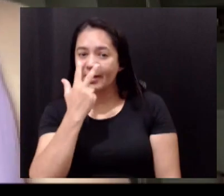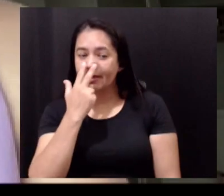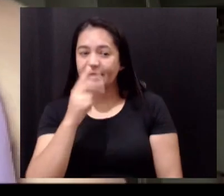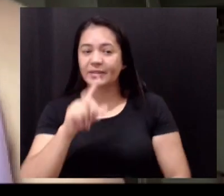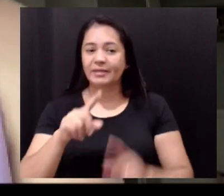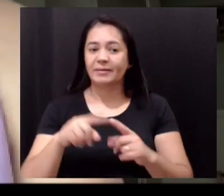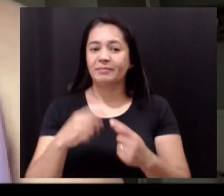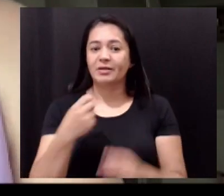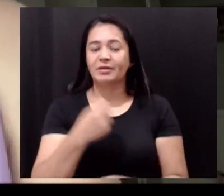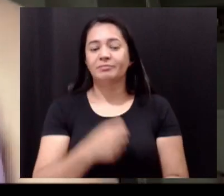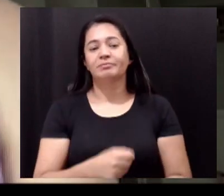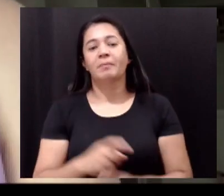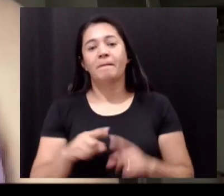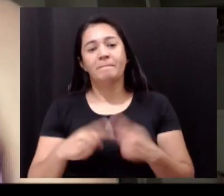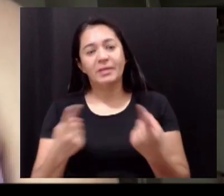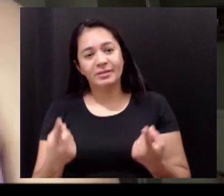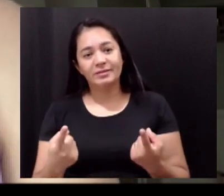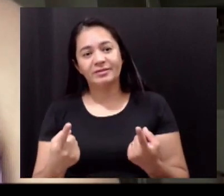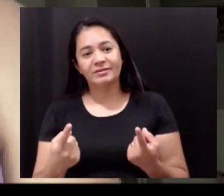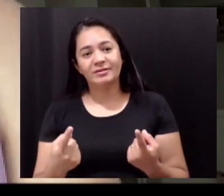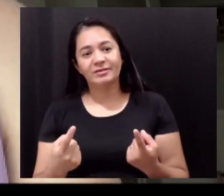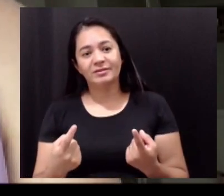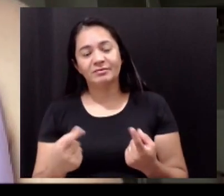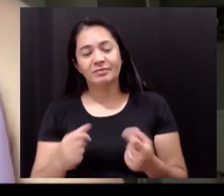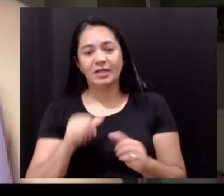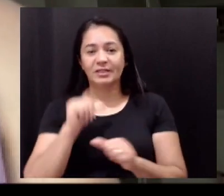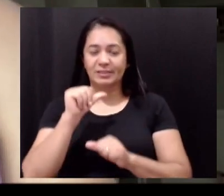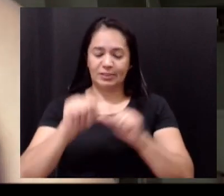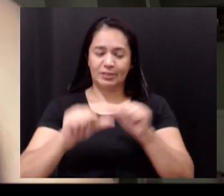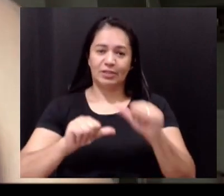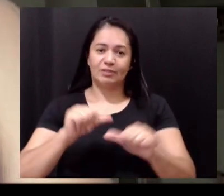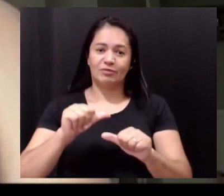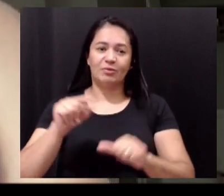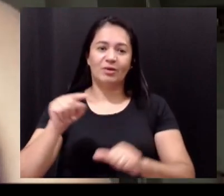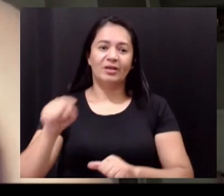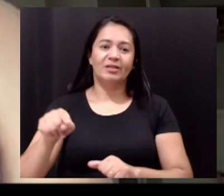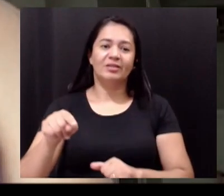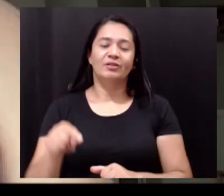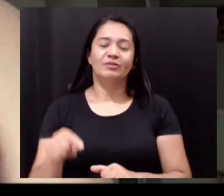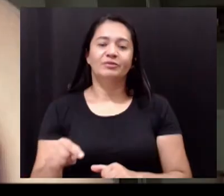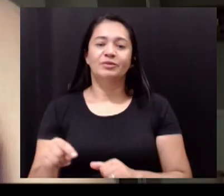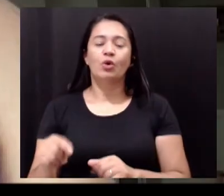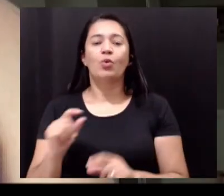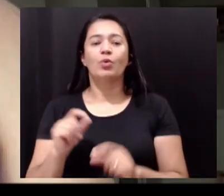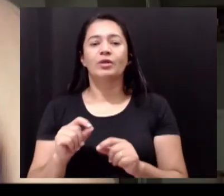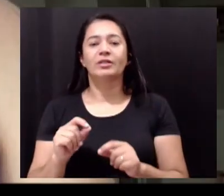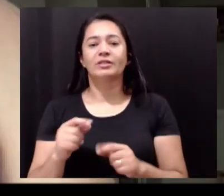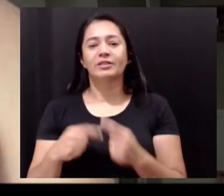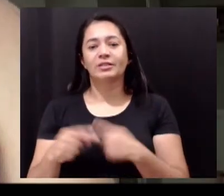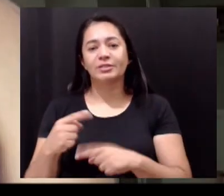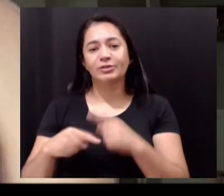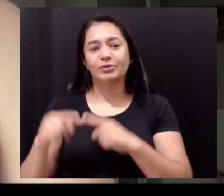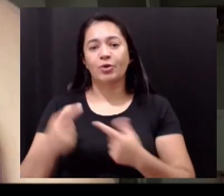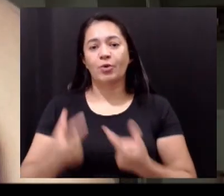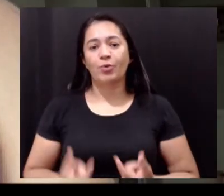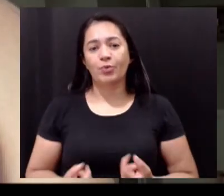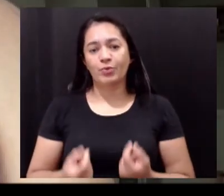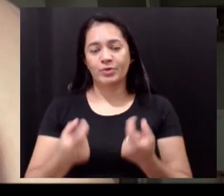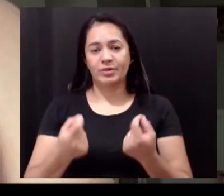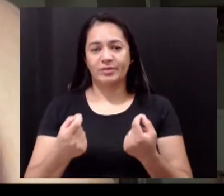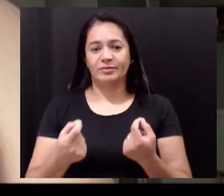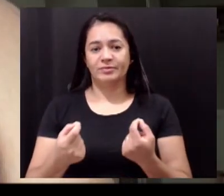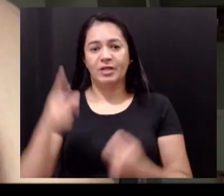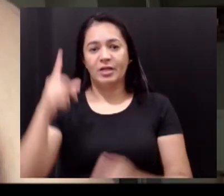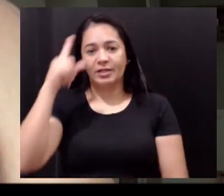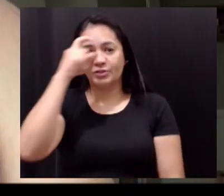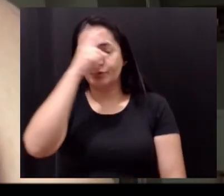mioma, mas houve alguma transformação ali que levou ao desenvolvimento de um câncer. Isso é muito raro, né? E a